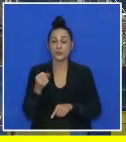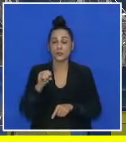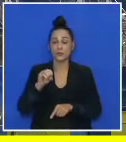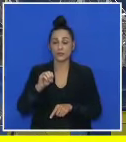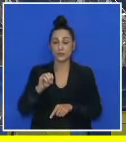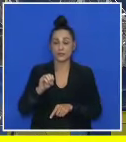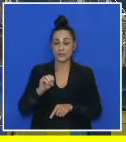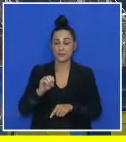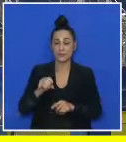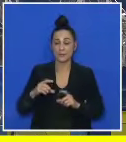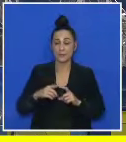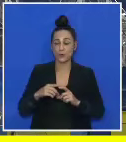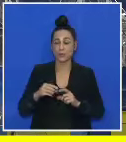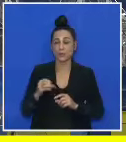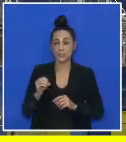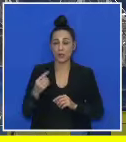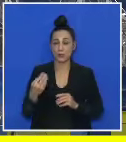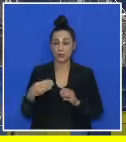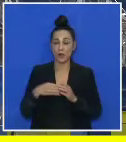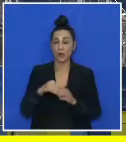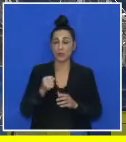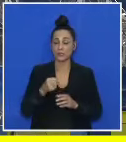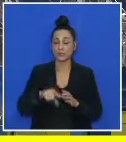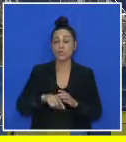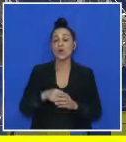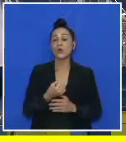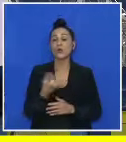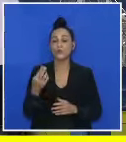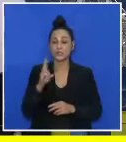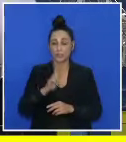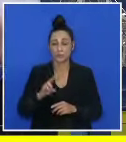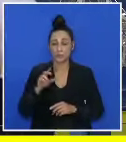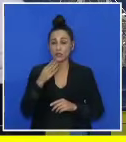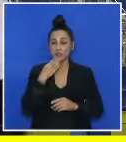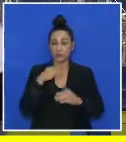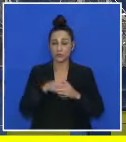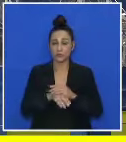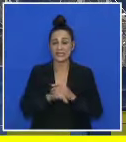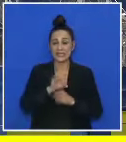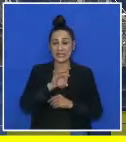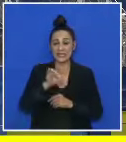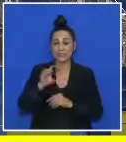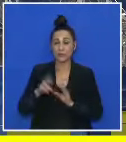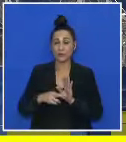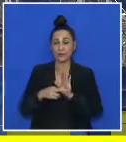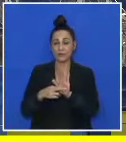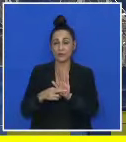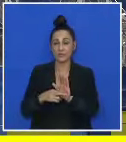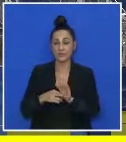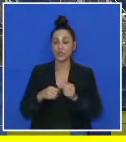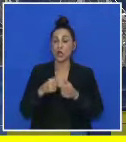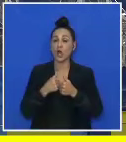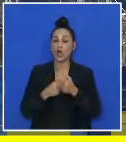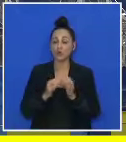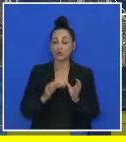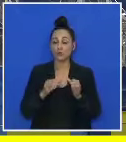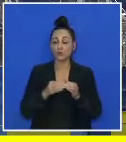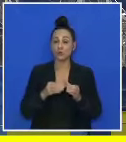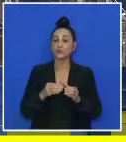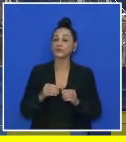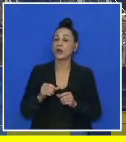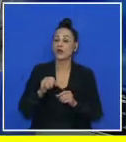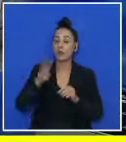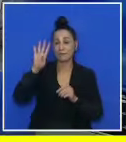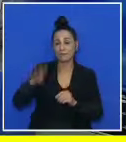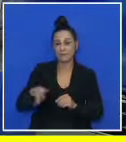numeradas de 01 a 80, o mesmo universo de números da Time Mania, sendo que cada número corresponde a um time de futebol conforme a tabela